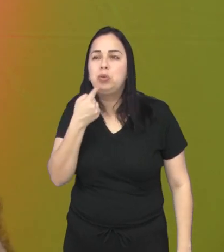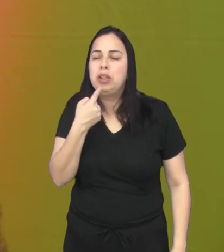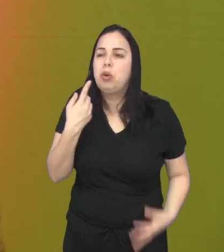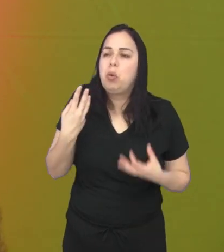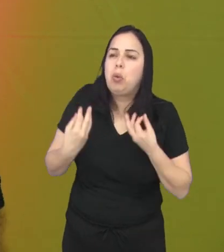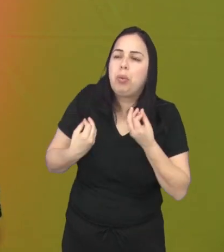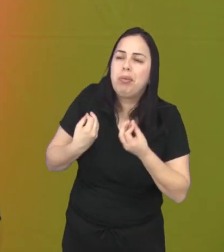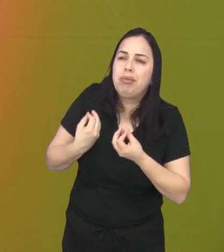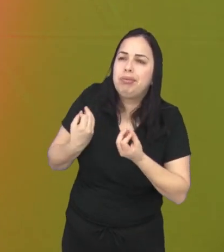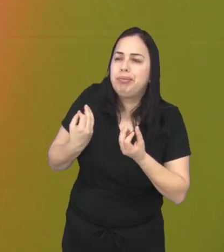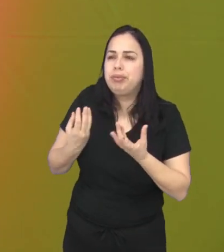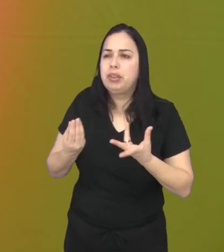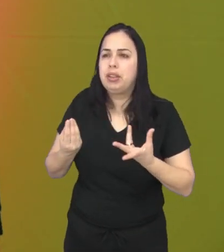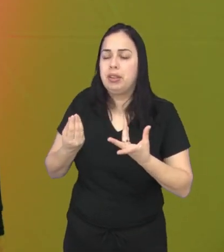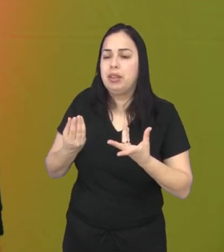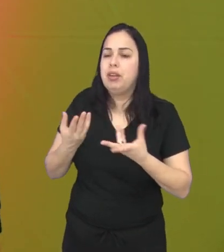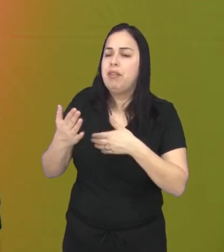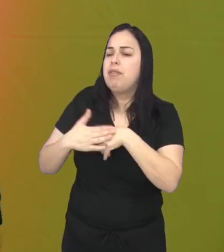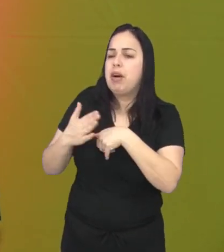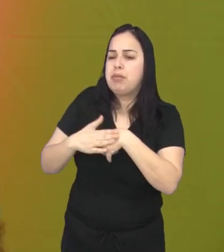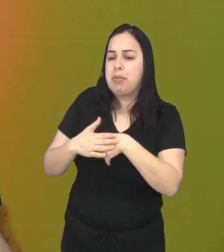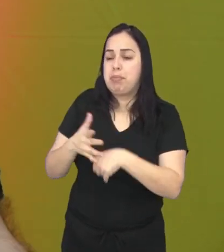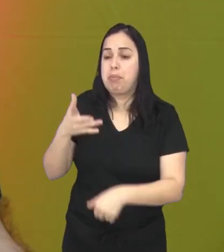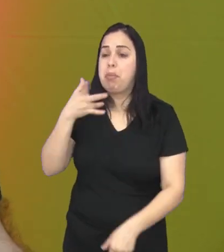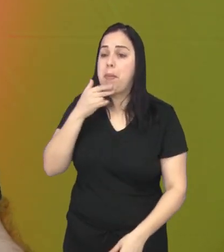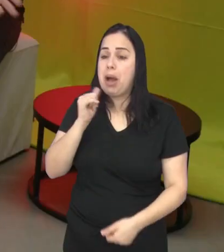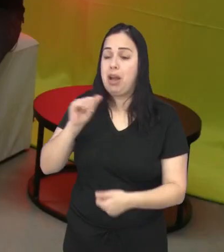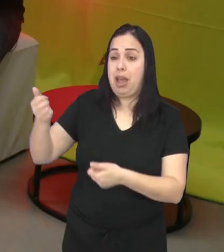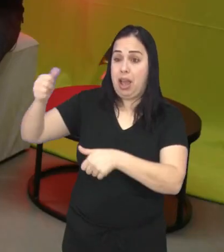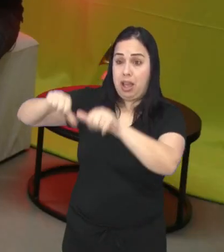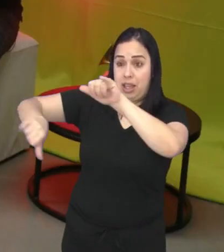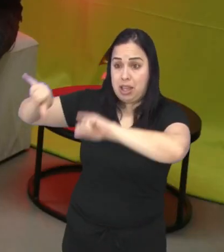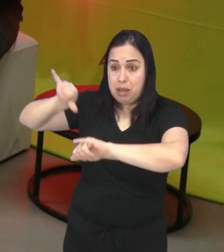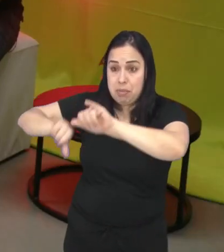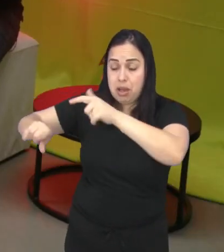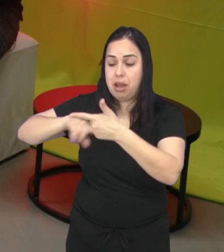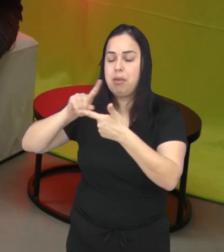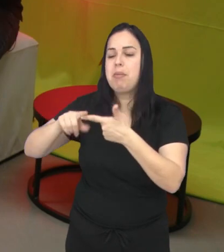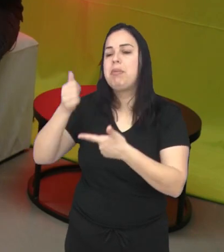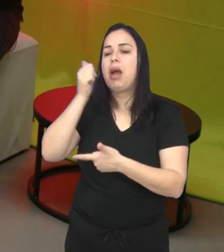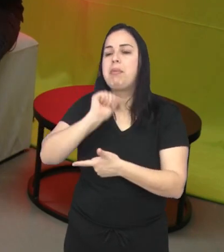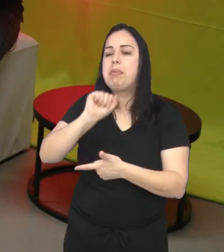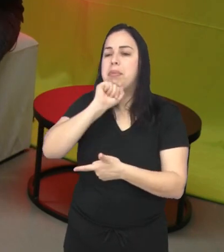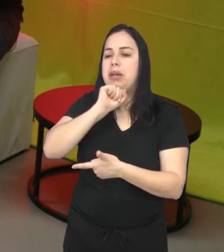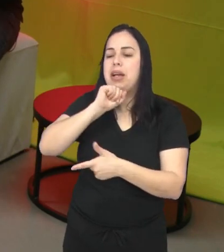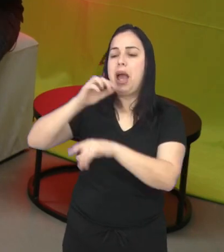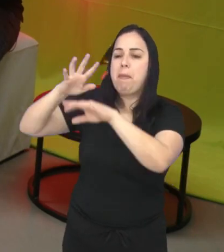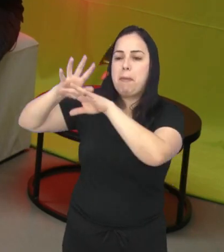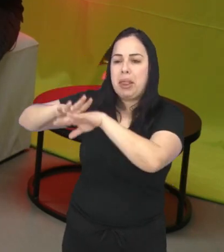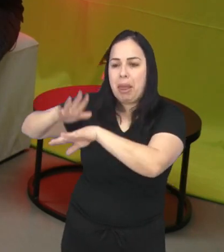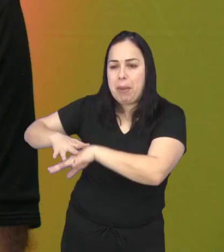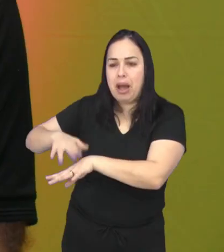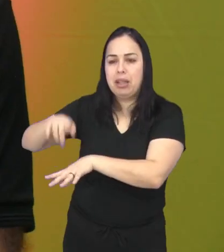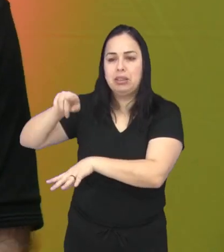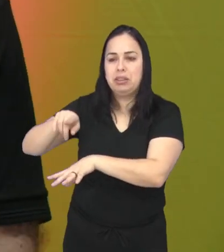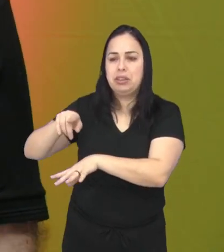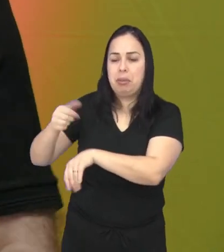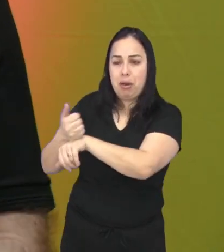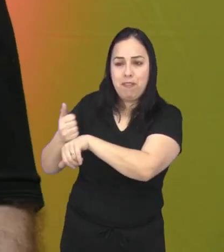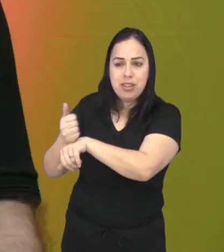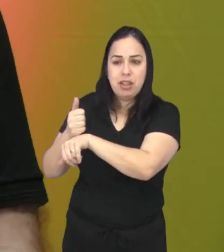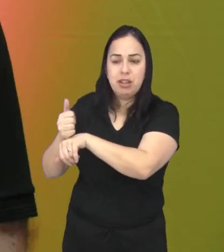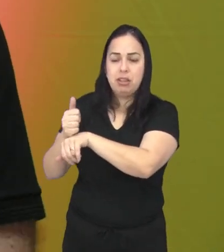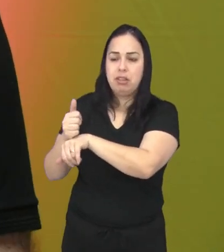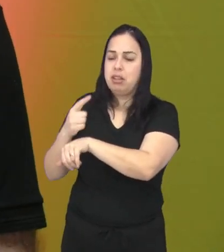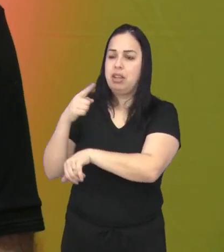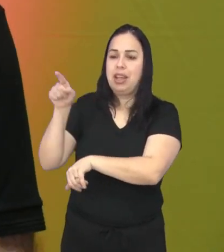a gente faz isso, né? Meu pai trabalhou com química, minha mãe com matemática, então na minha família ninguém sabia disso. E aí comecei